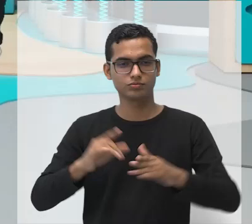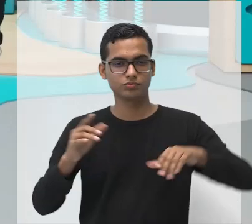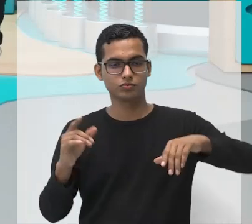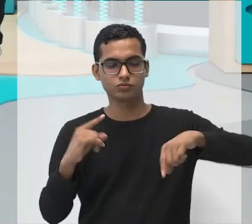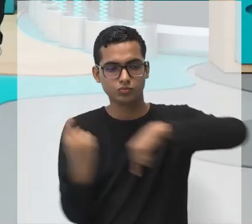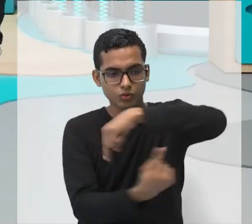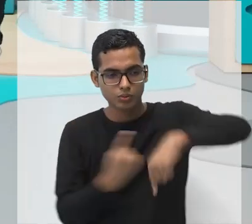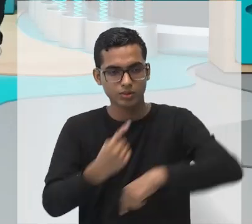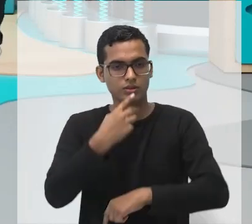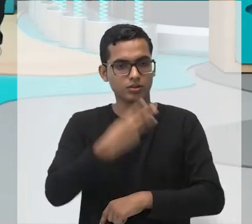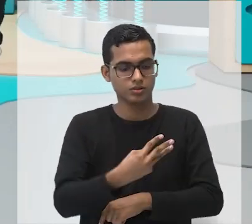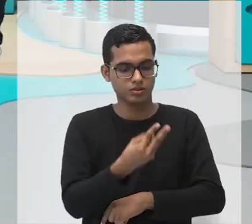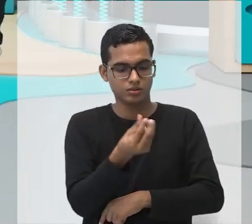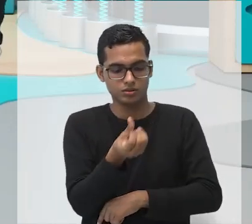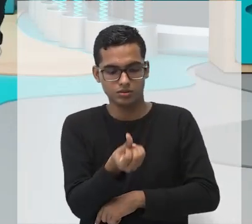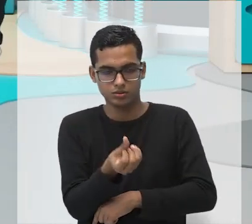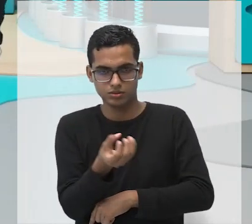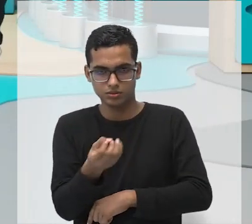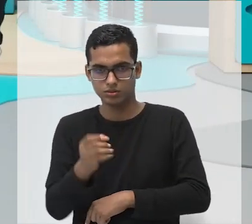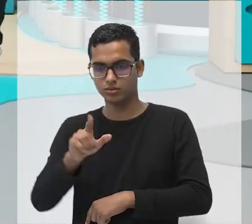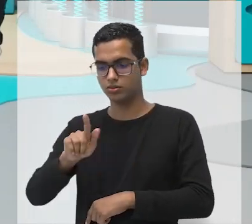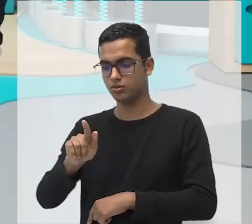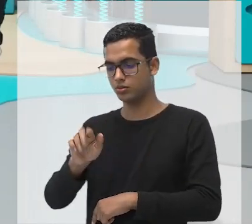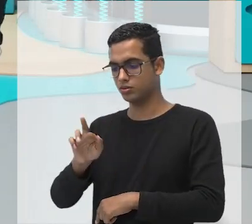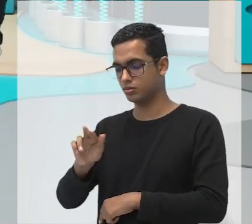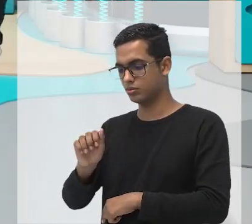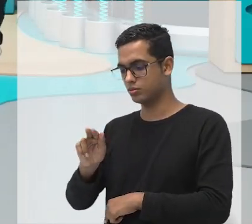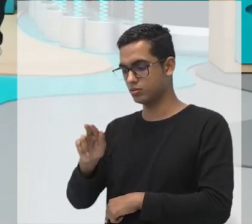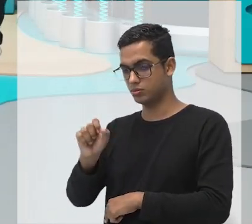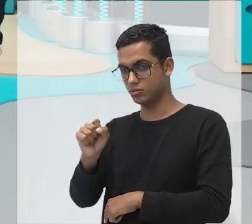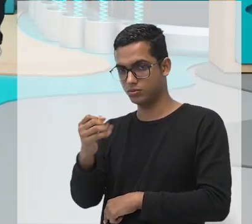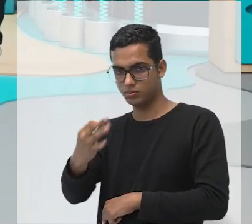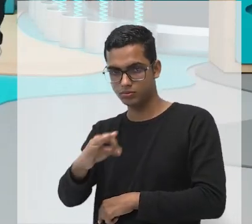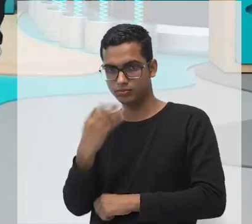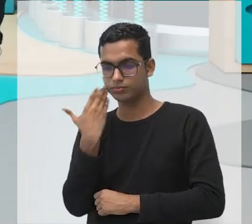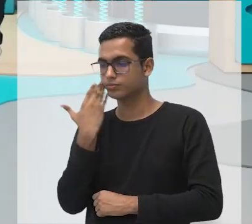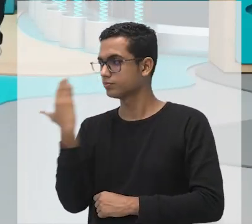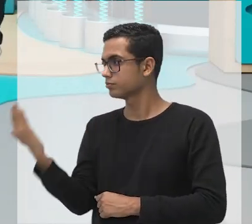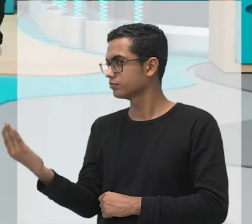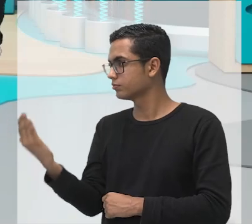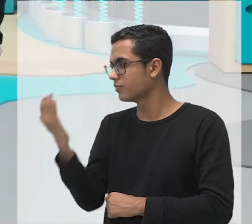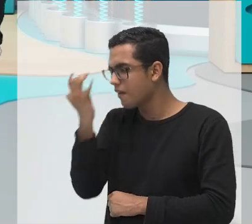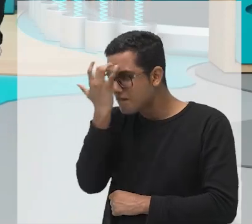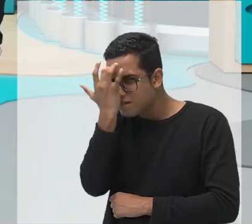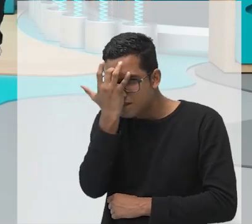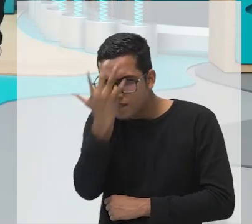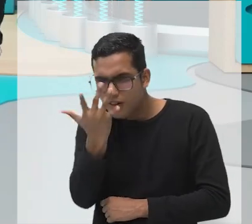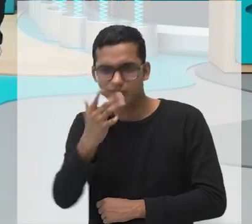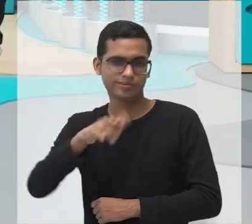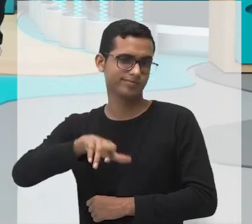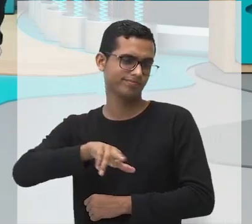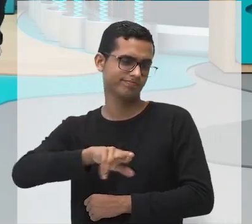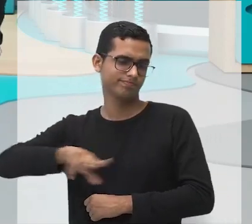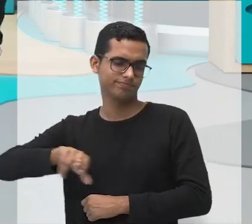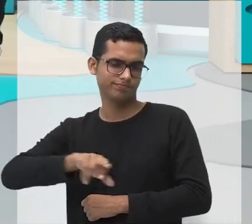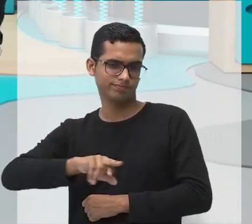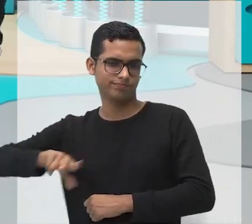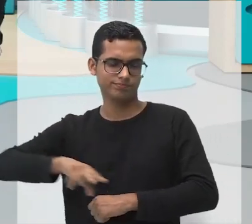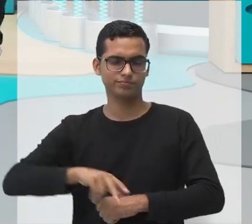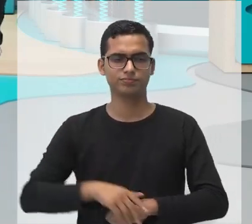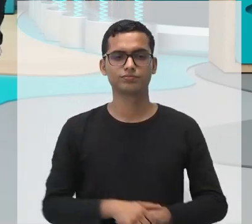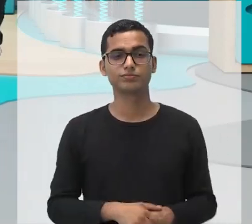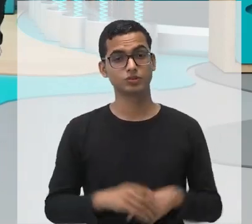Em movimento, bem interessante, não é mesmo? Parece fácil, mas eu digo para vocês que não